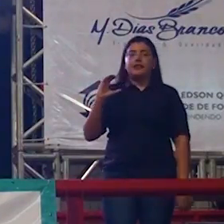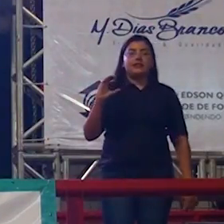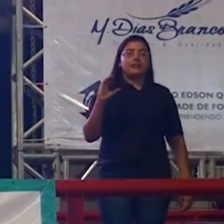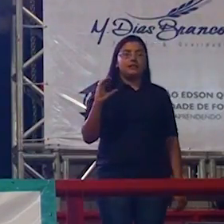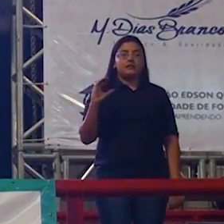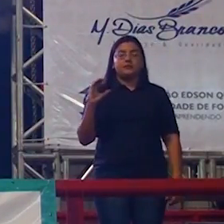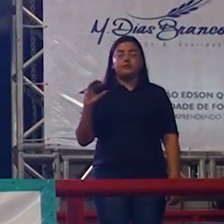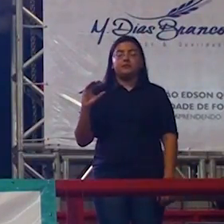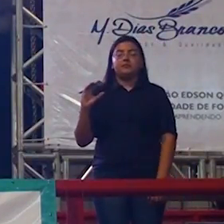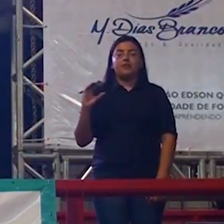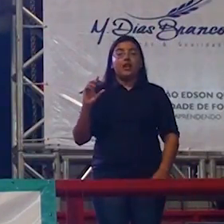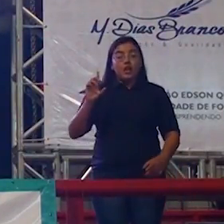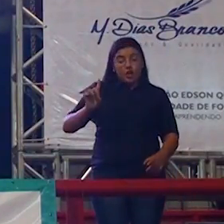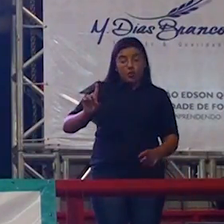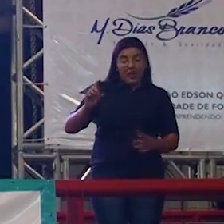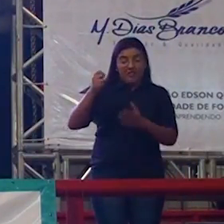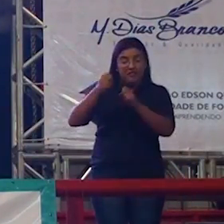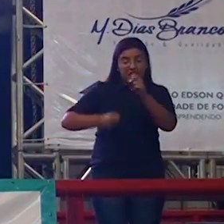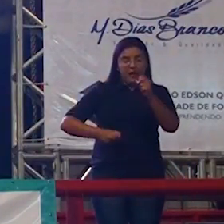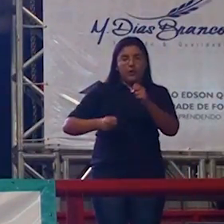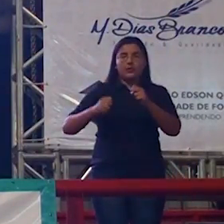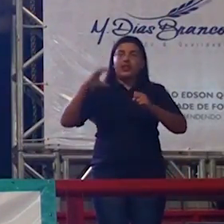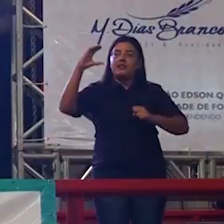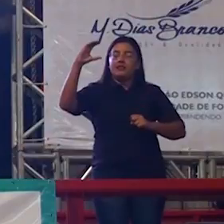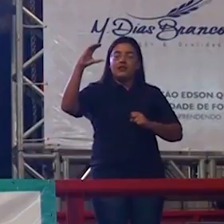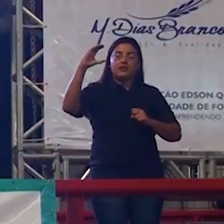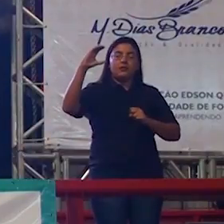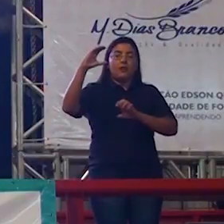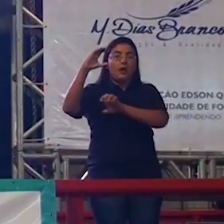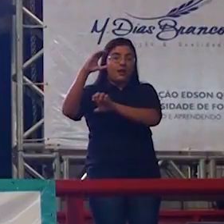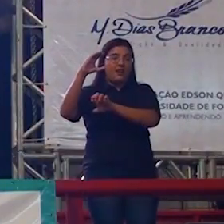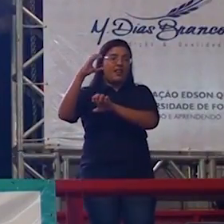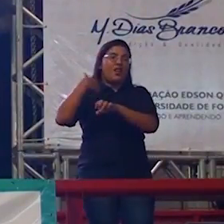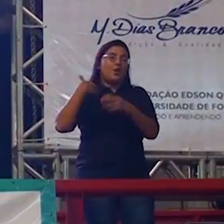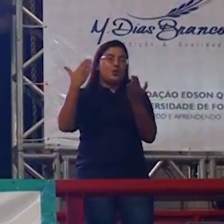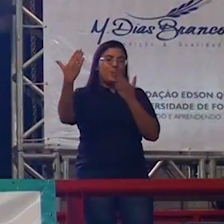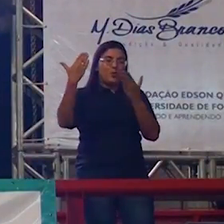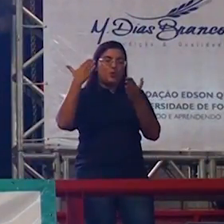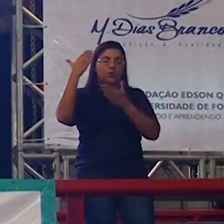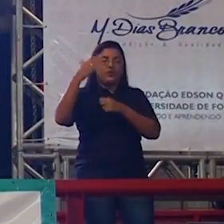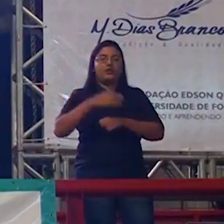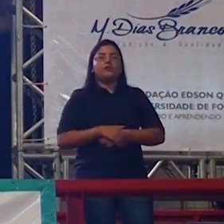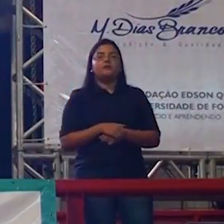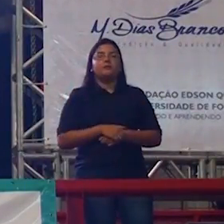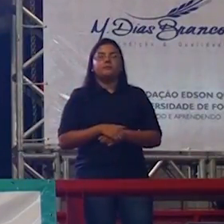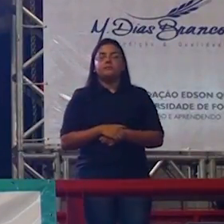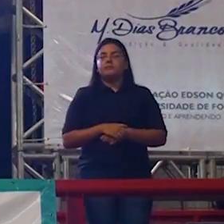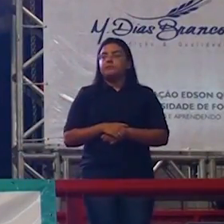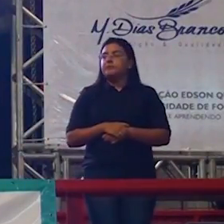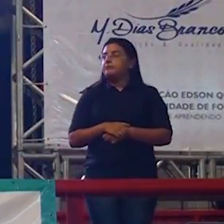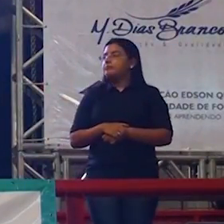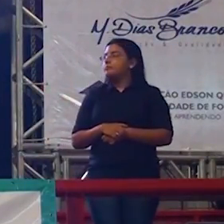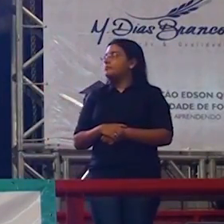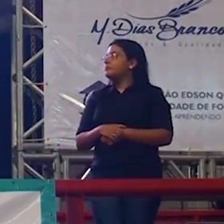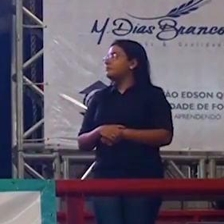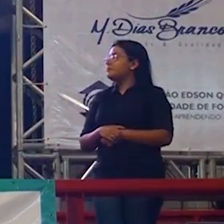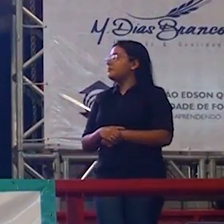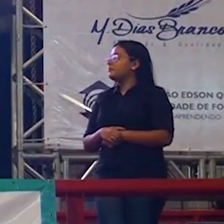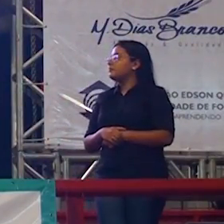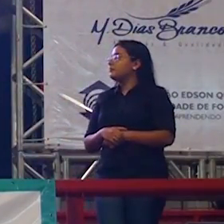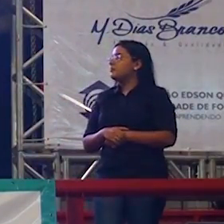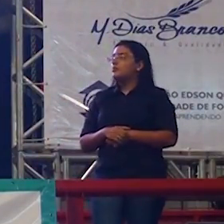D de dado eu botei falso. Eu fiquei em dúvida entre o C e o E. Fiquei em dúvida entre o C e o